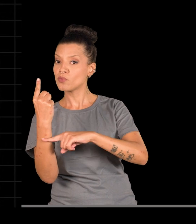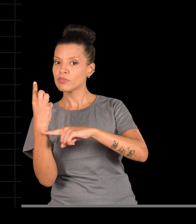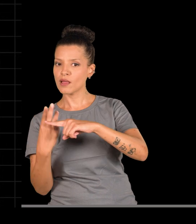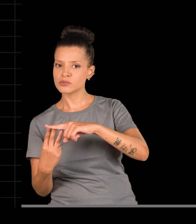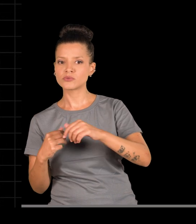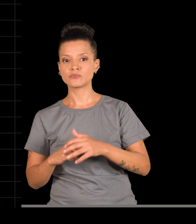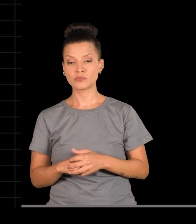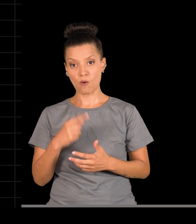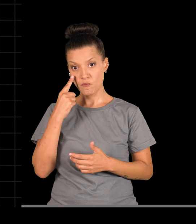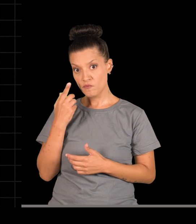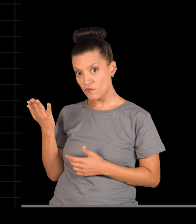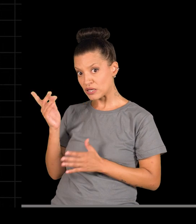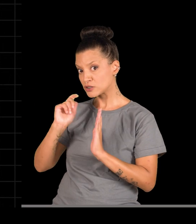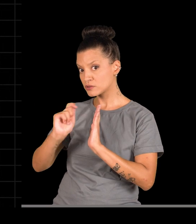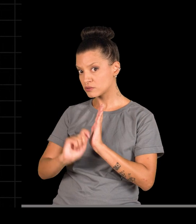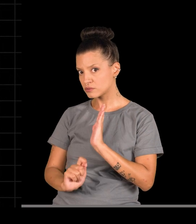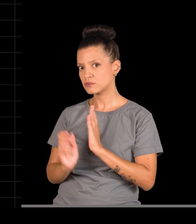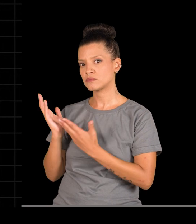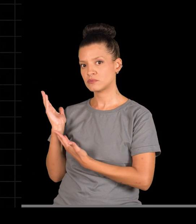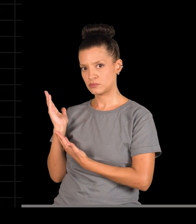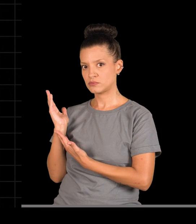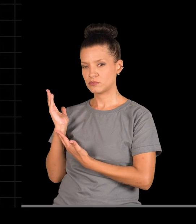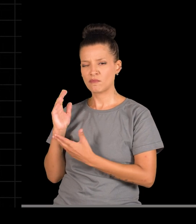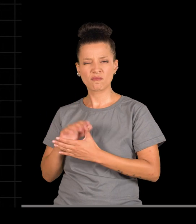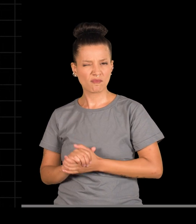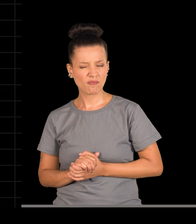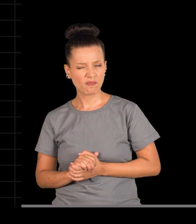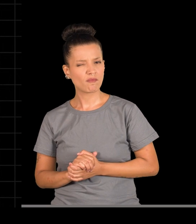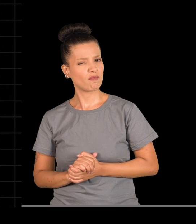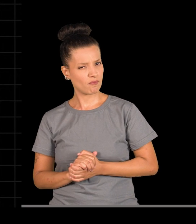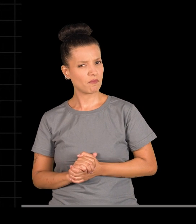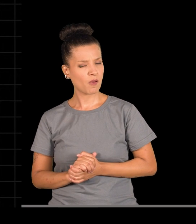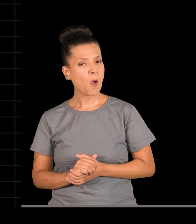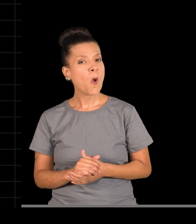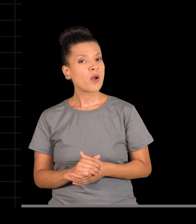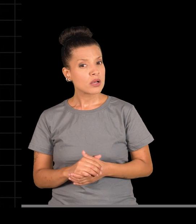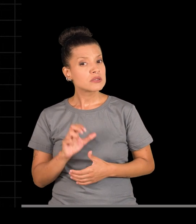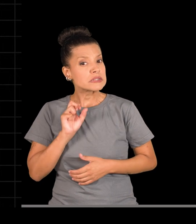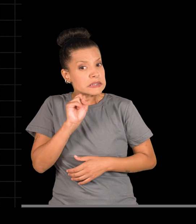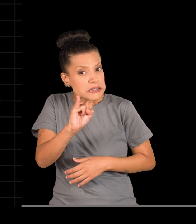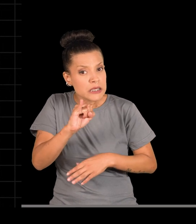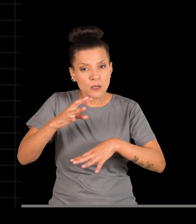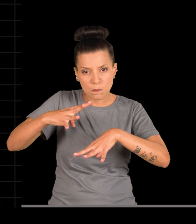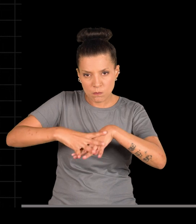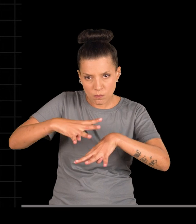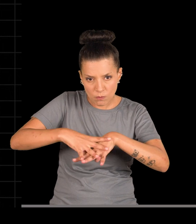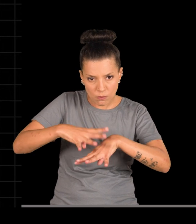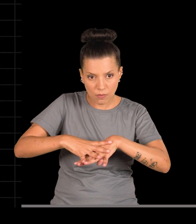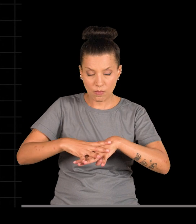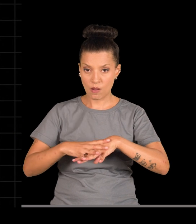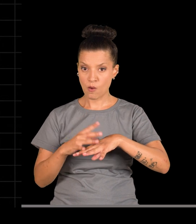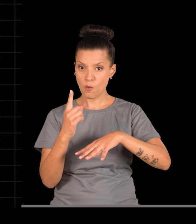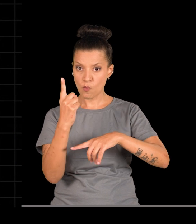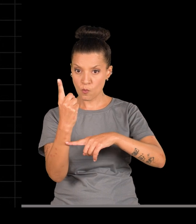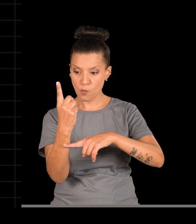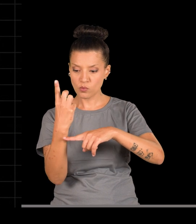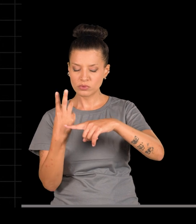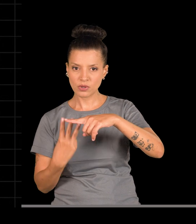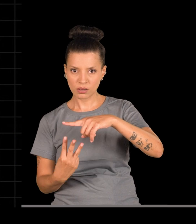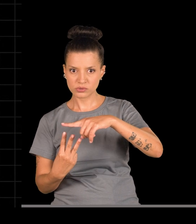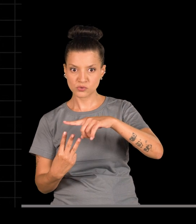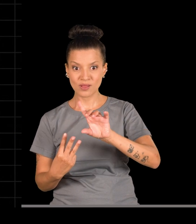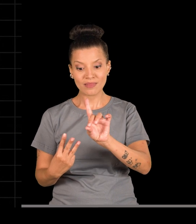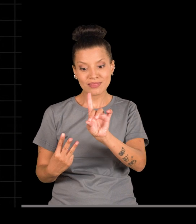1 terço de 900 ml. E aí você vai ver aí que quando você tiver o de